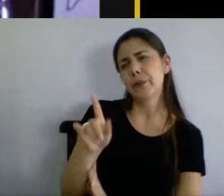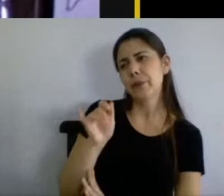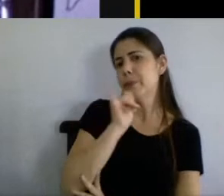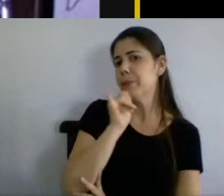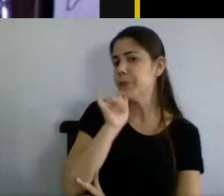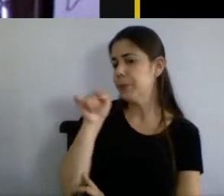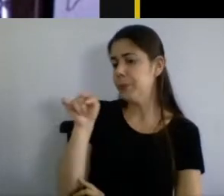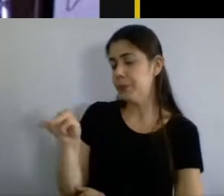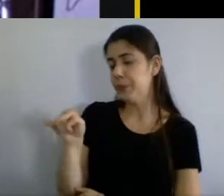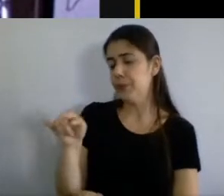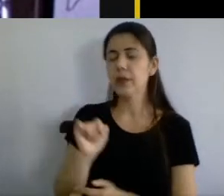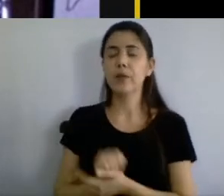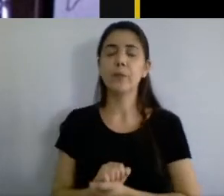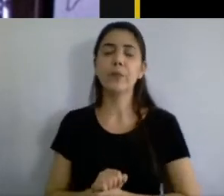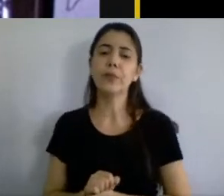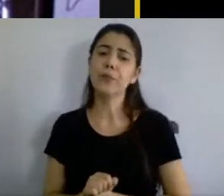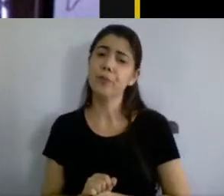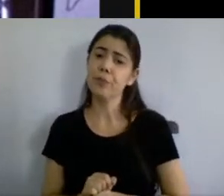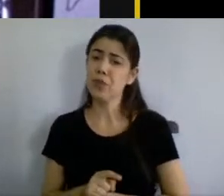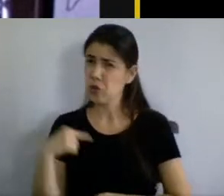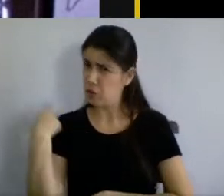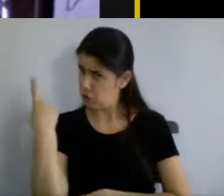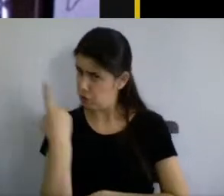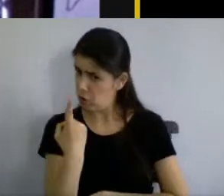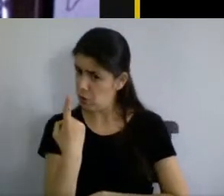bem para os nossos inimigos?